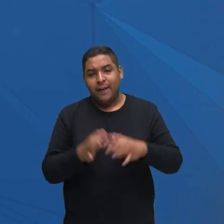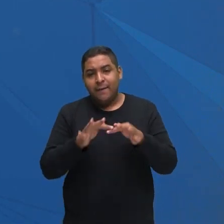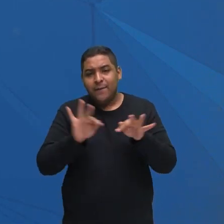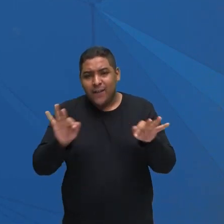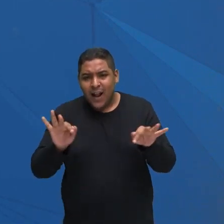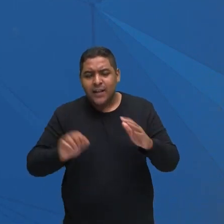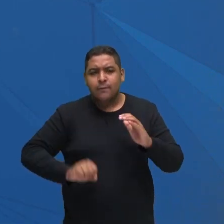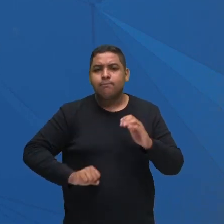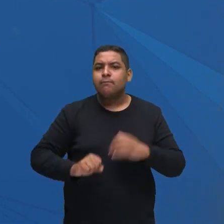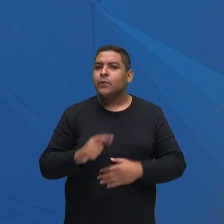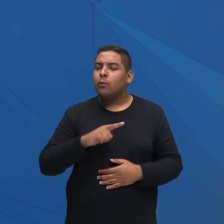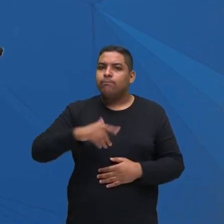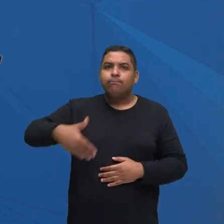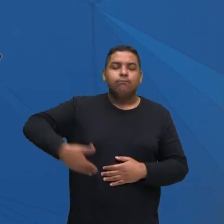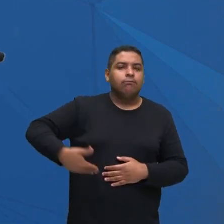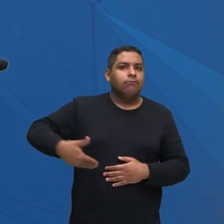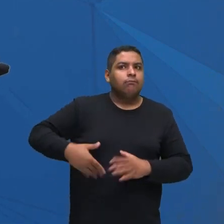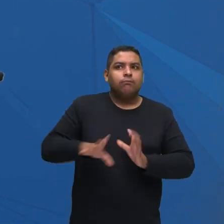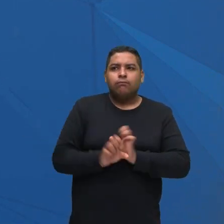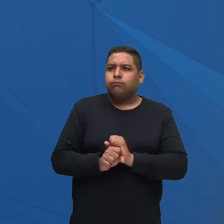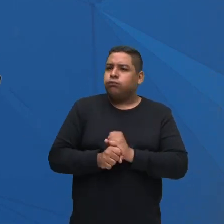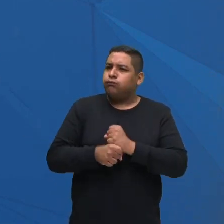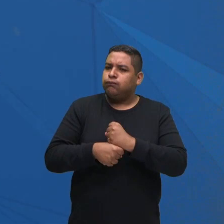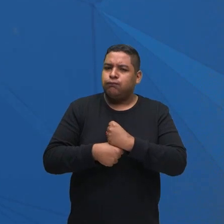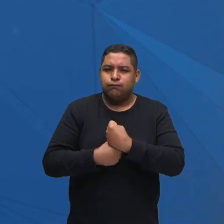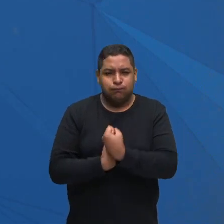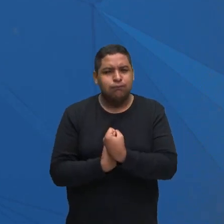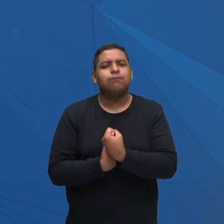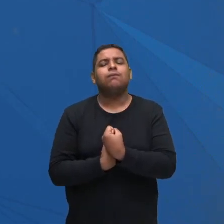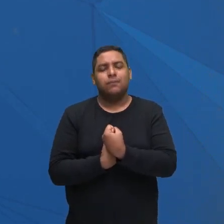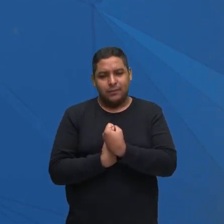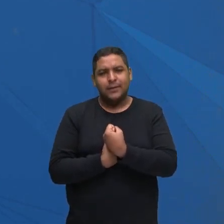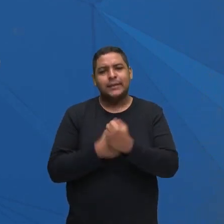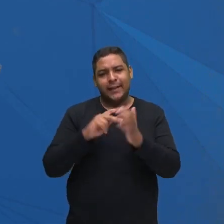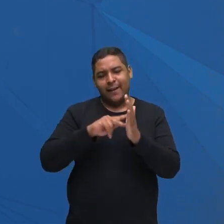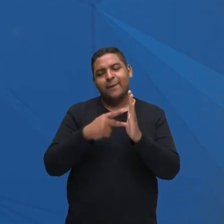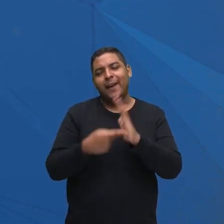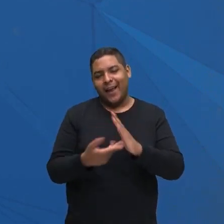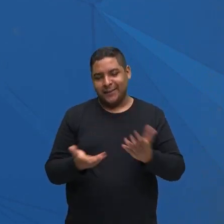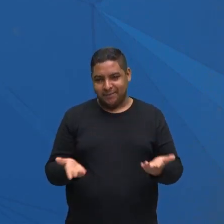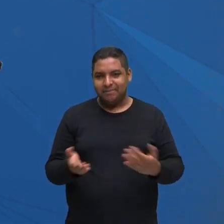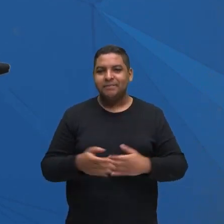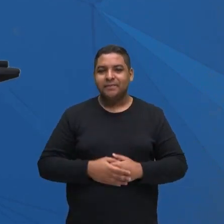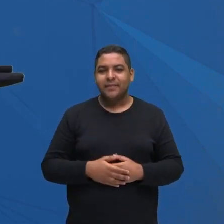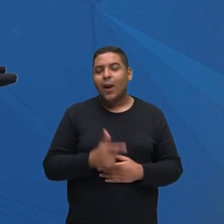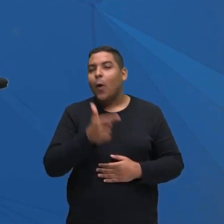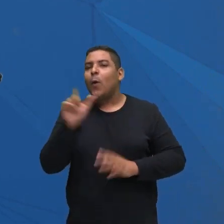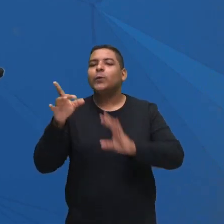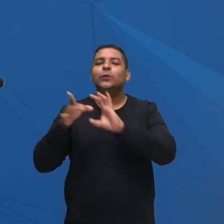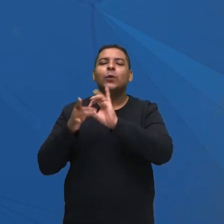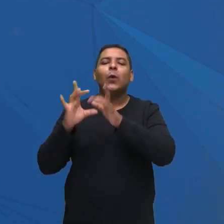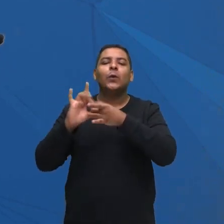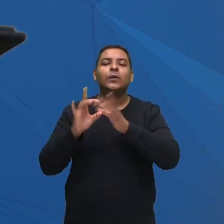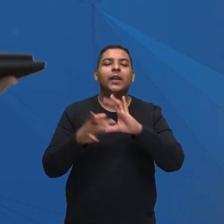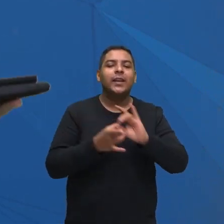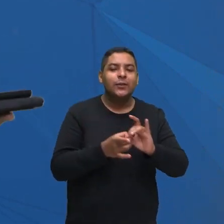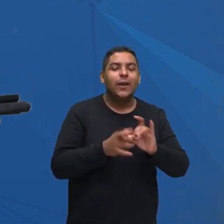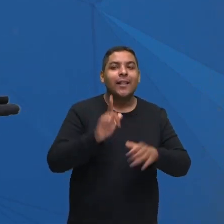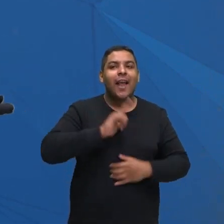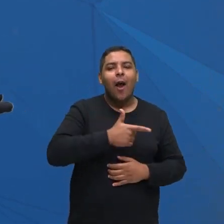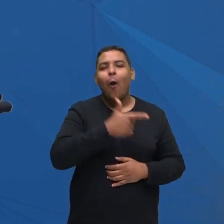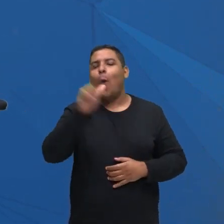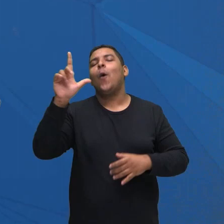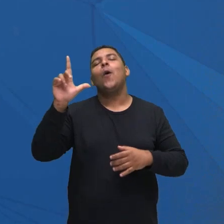de fome. O brocado significa dizer que a gente está ali morrendo de fome, né? Em outros contextos, essa palavra teria